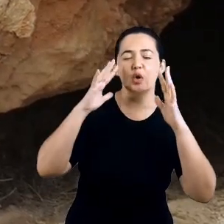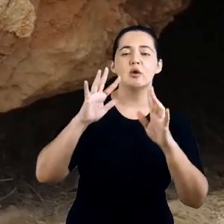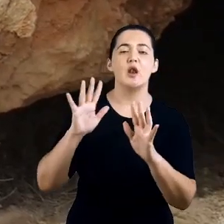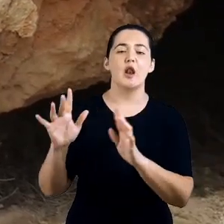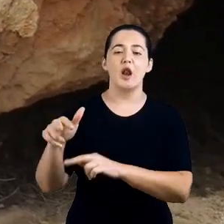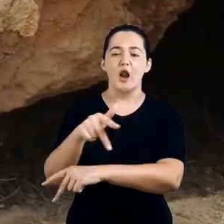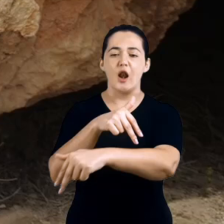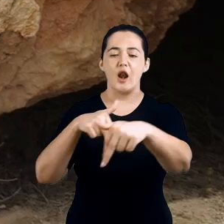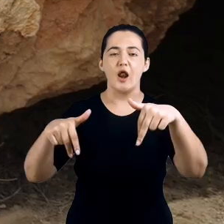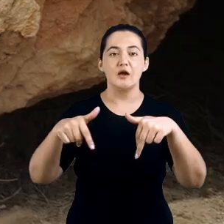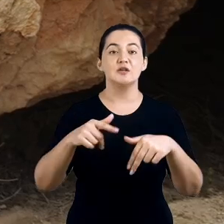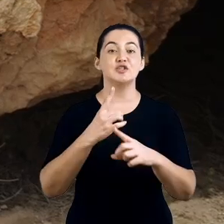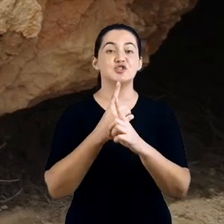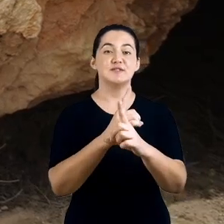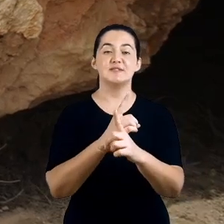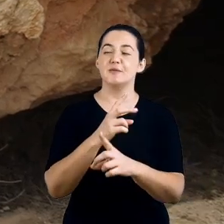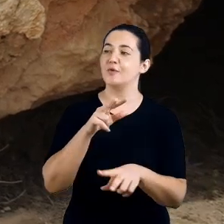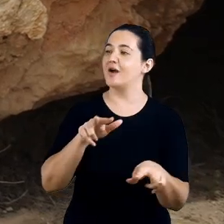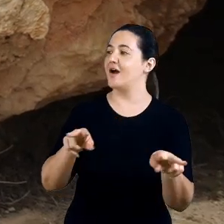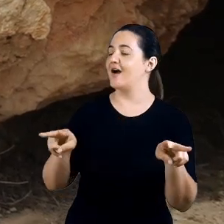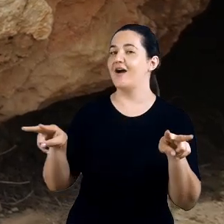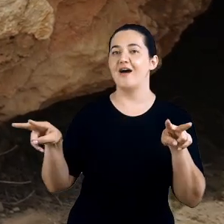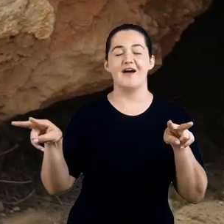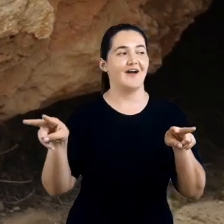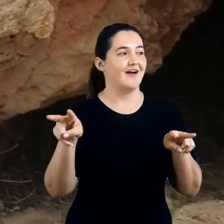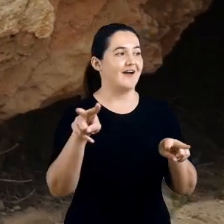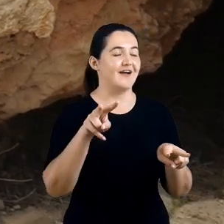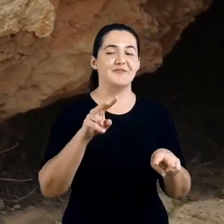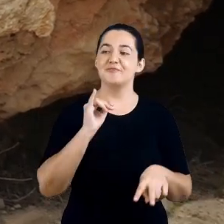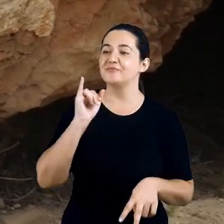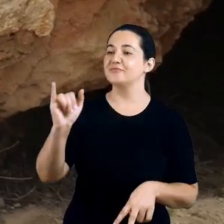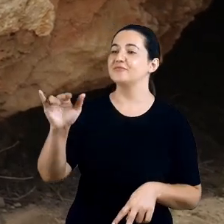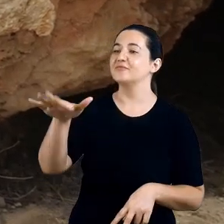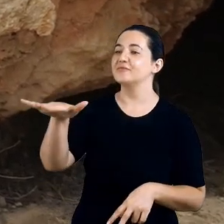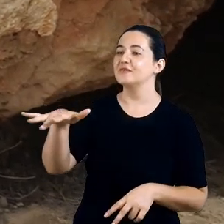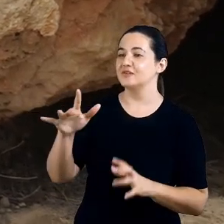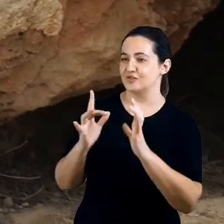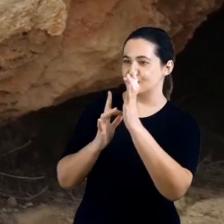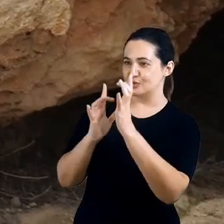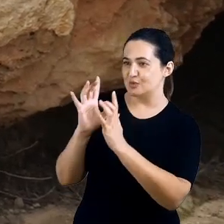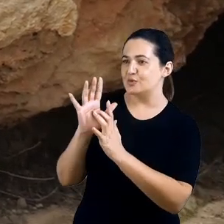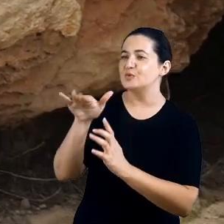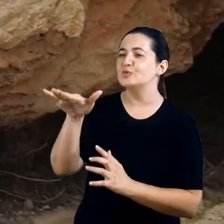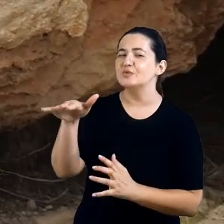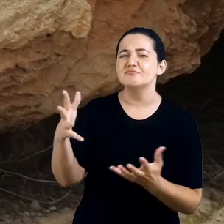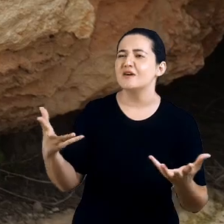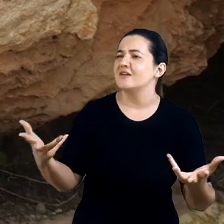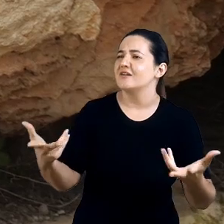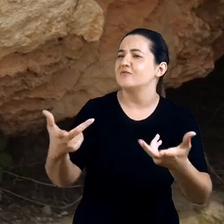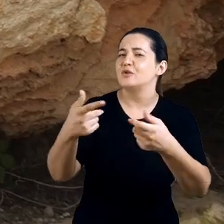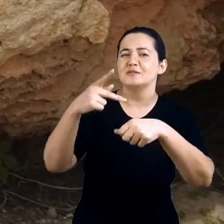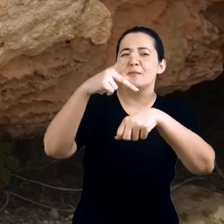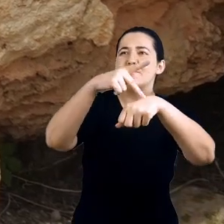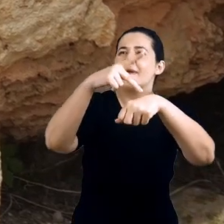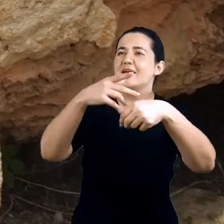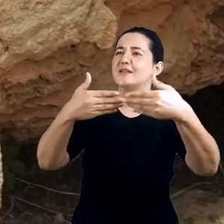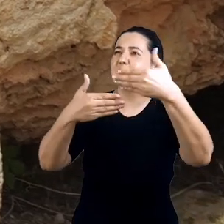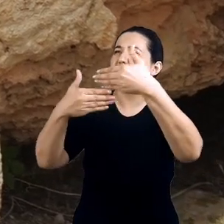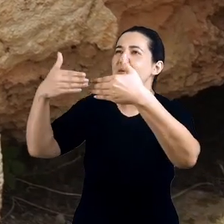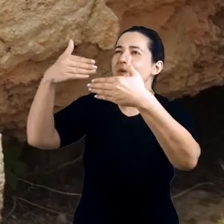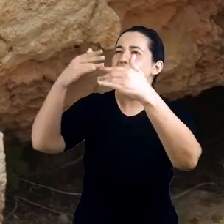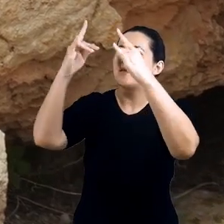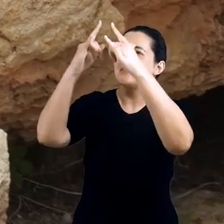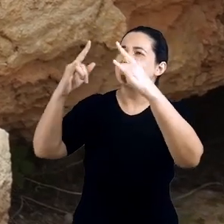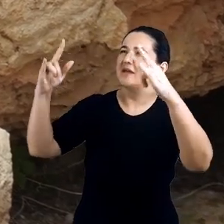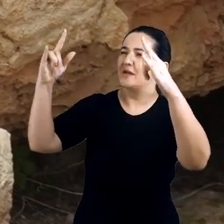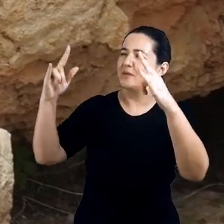sonhos. E os discípulos, maravilhados com tudo que viam, disseram: Senhor, quão magníficas são as pedras do